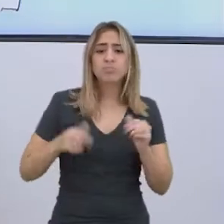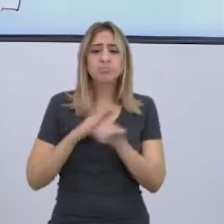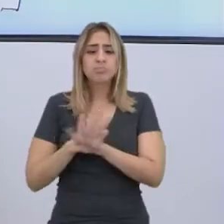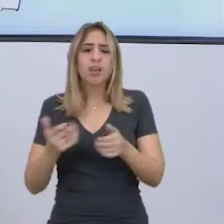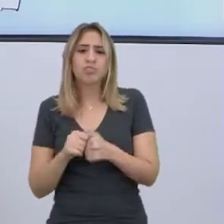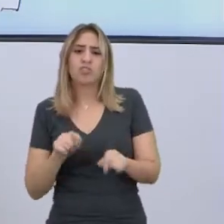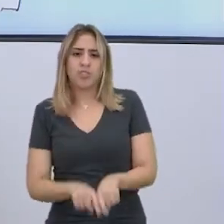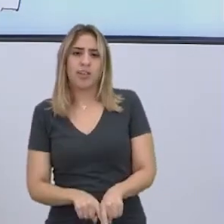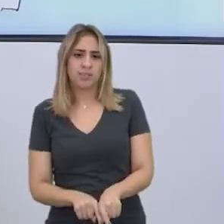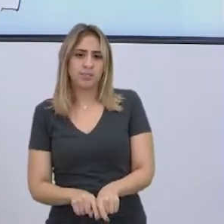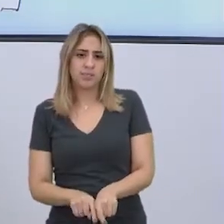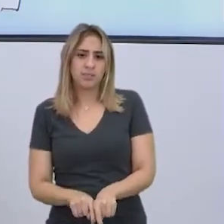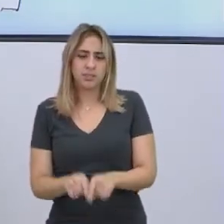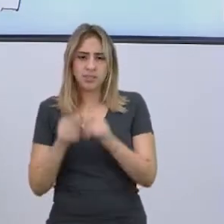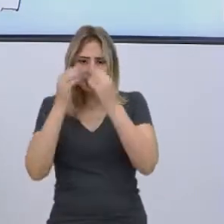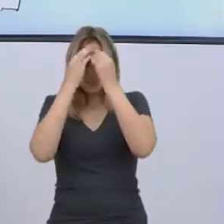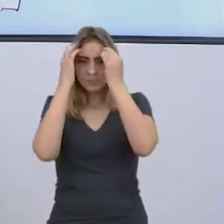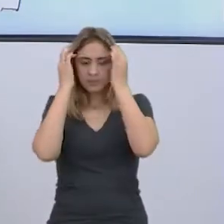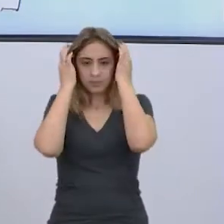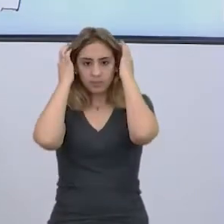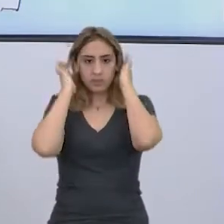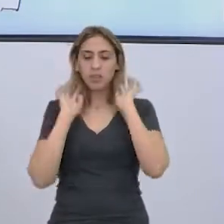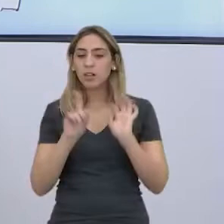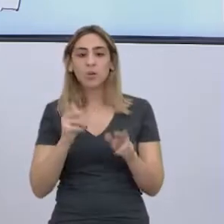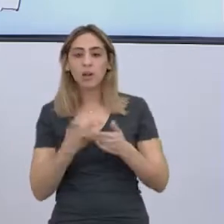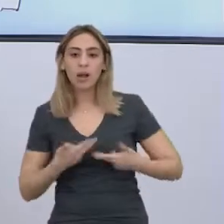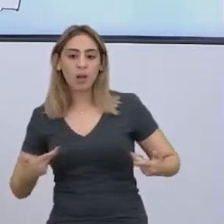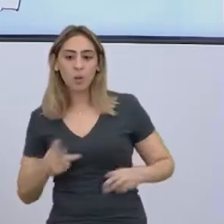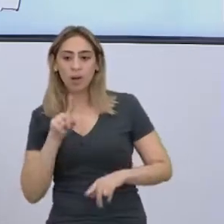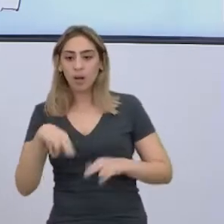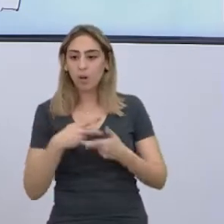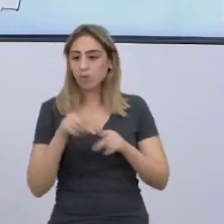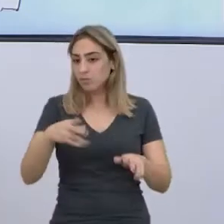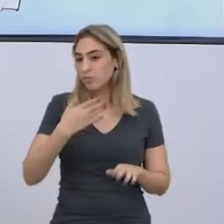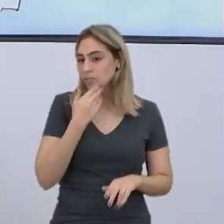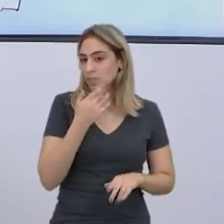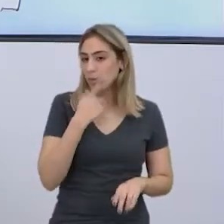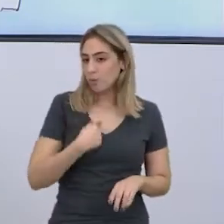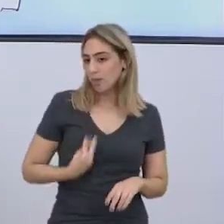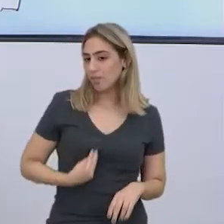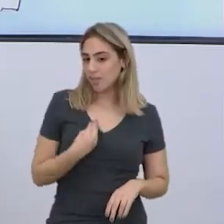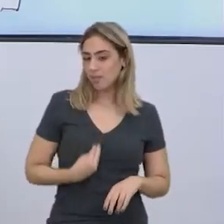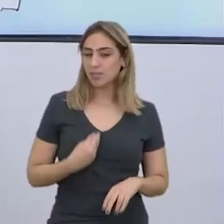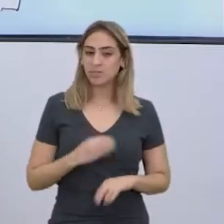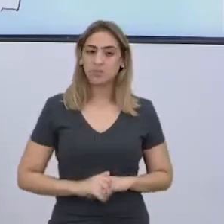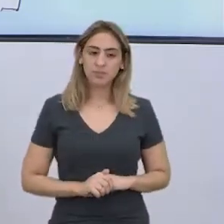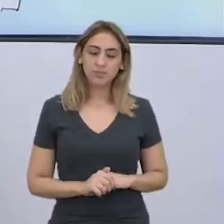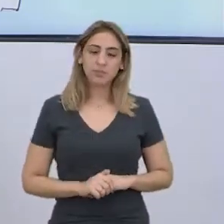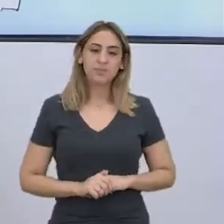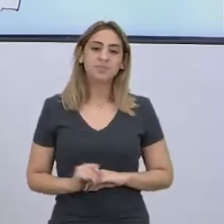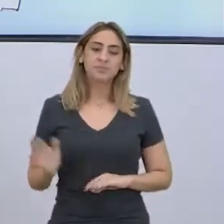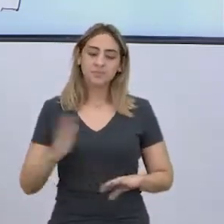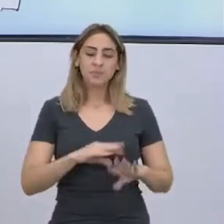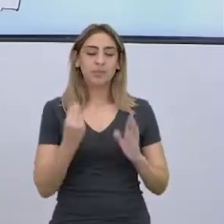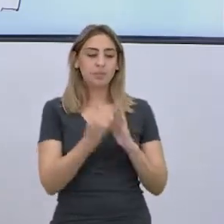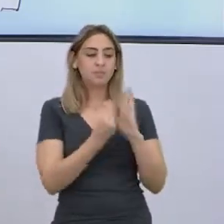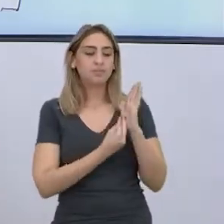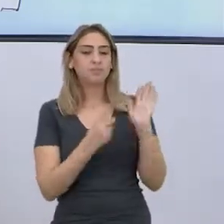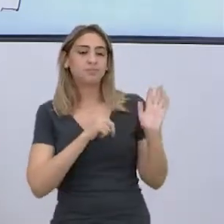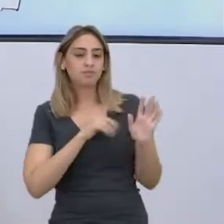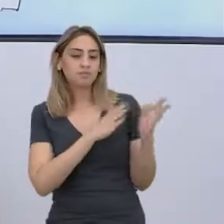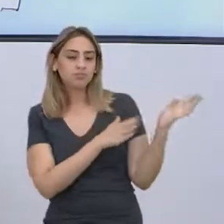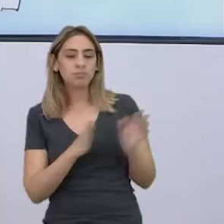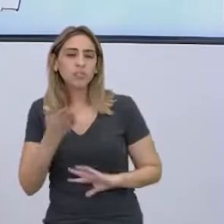estivesse lá. Não é algo... É algo que facilitou a minha vida, né? Vamos colocar aí, tem o processo